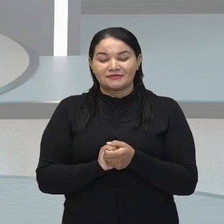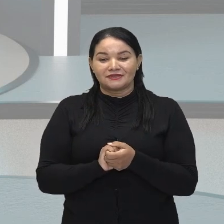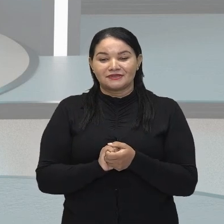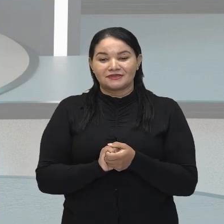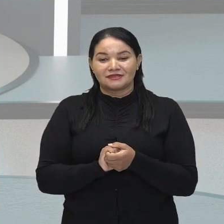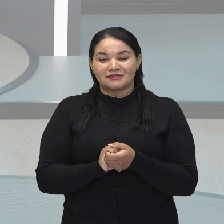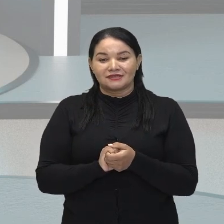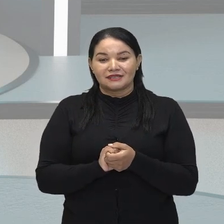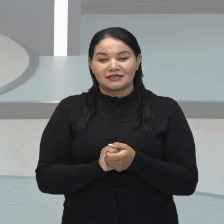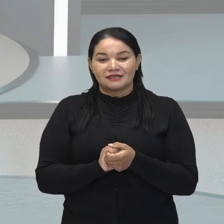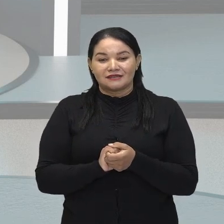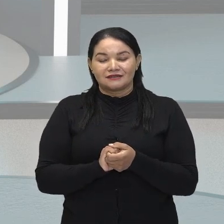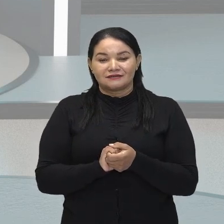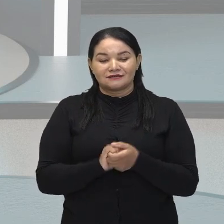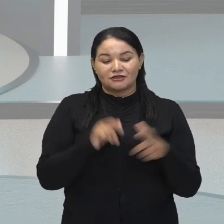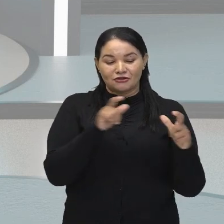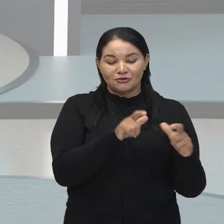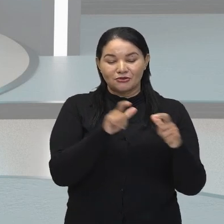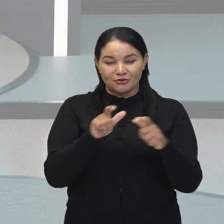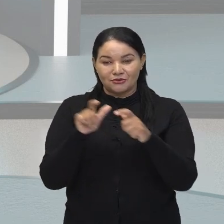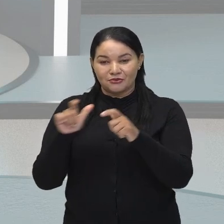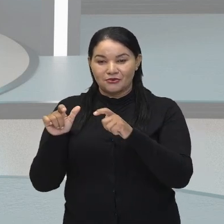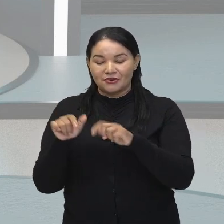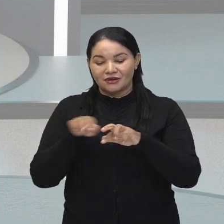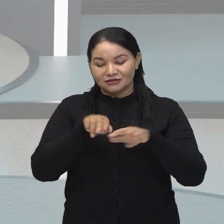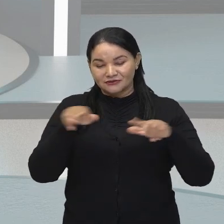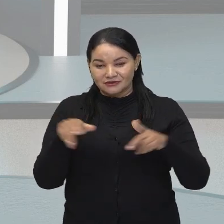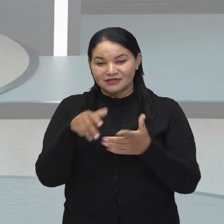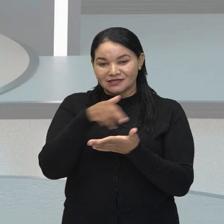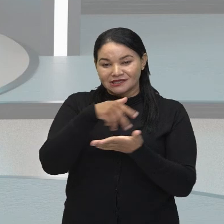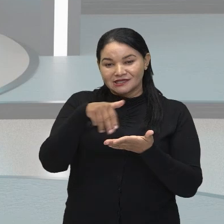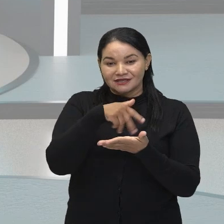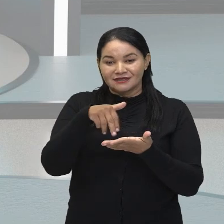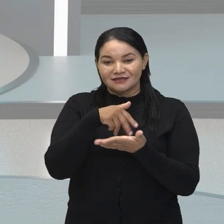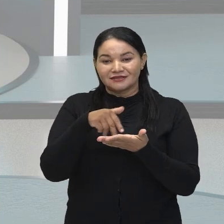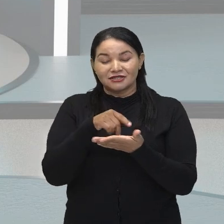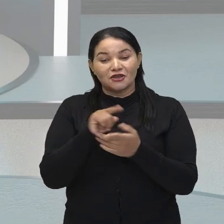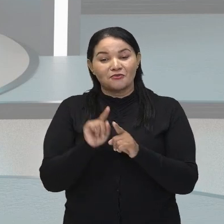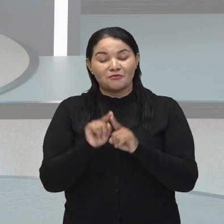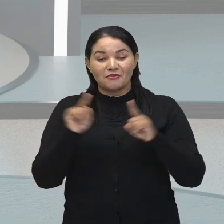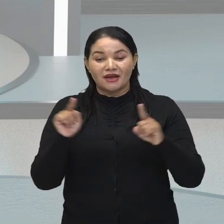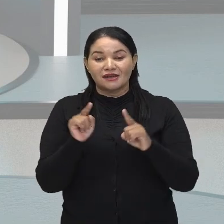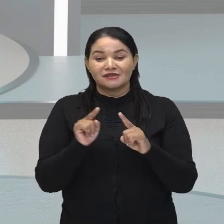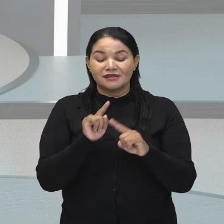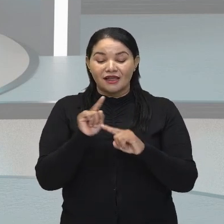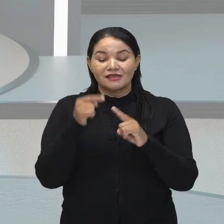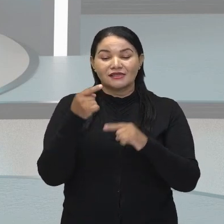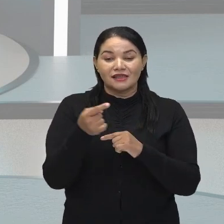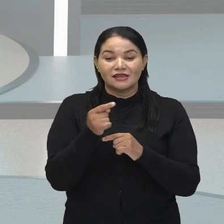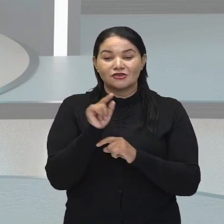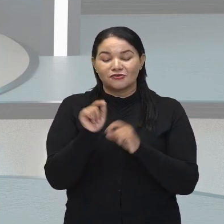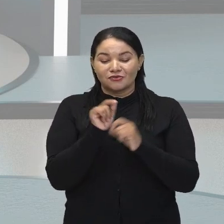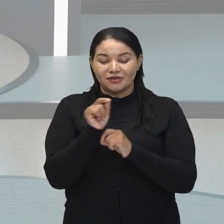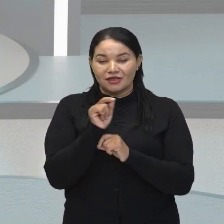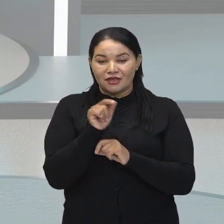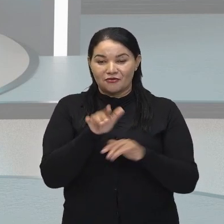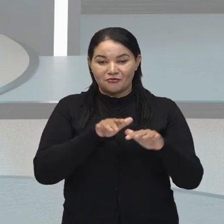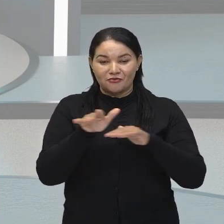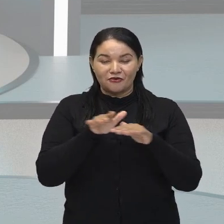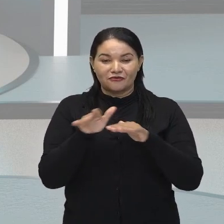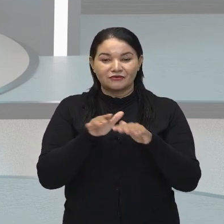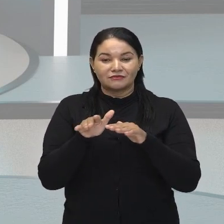diferenças entre essas localidades e essas danças são para além dos movimentos. Observem